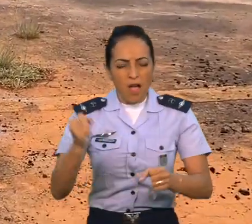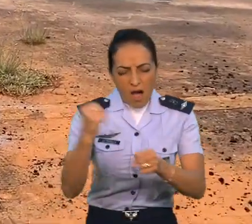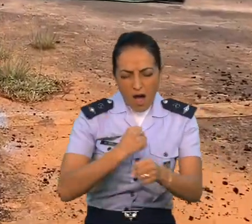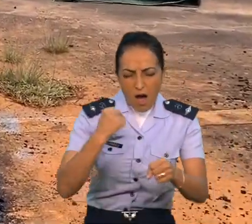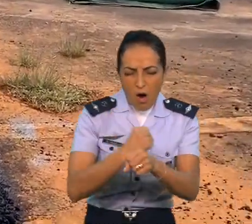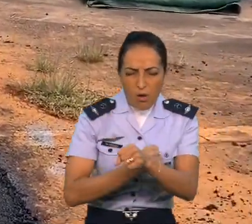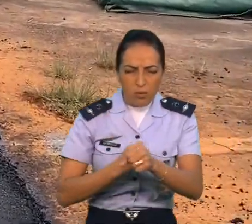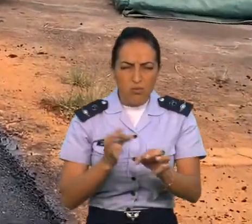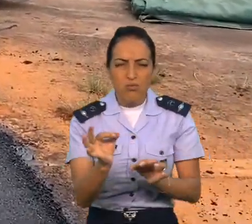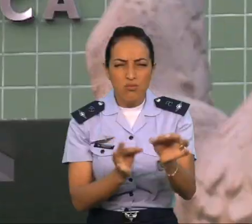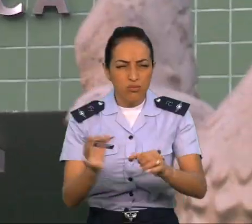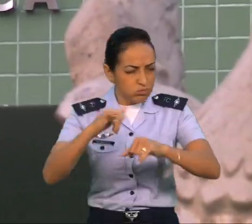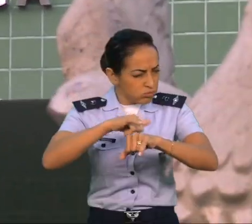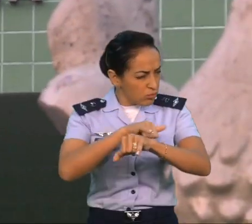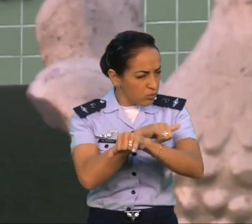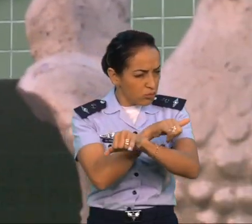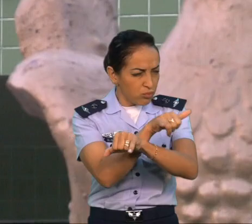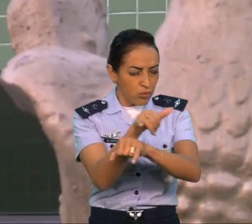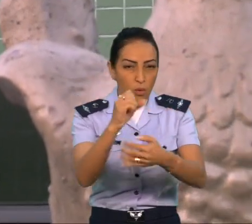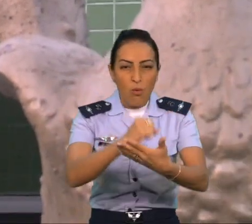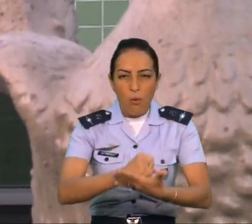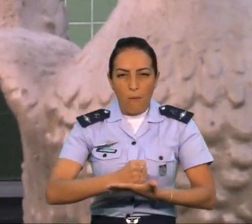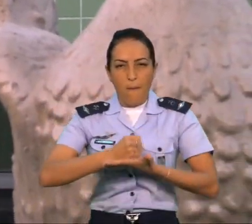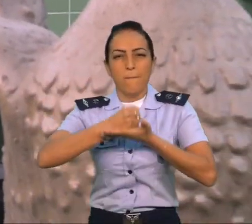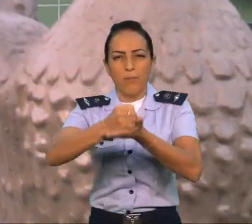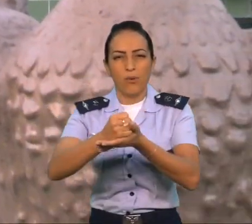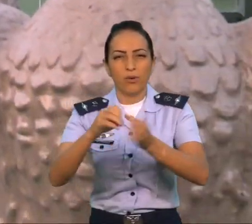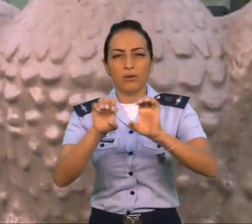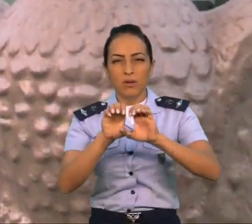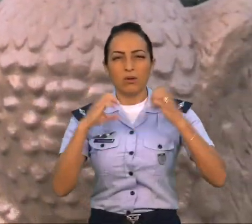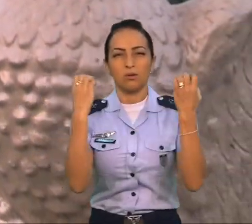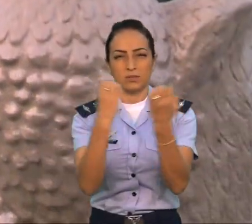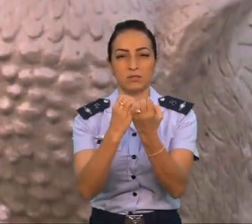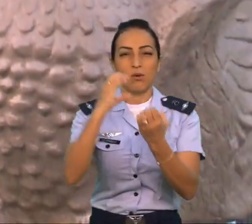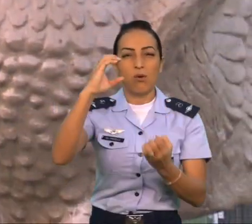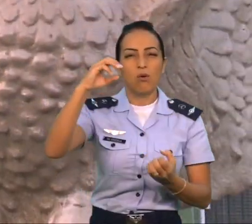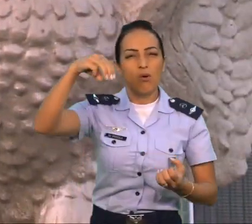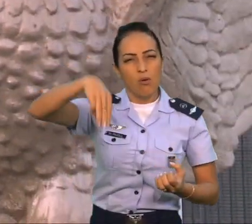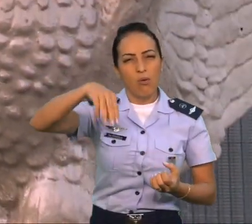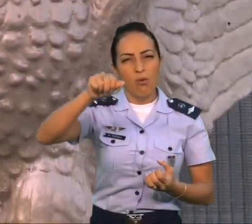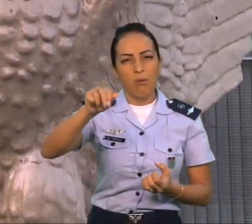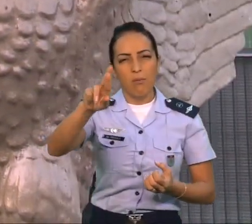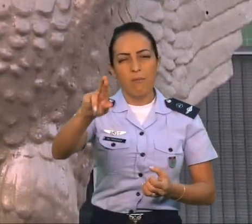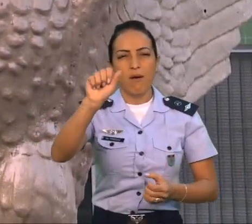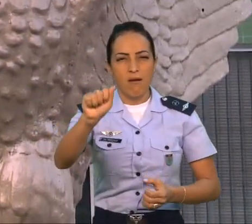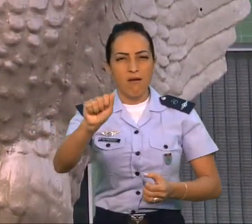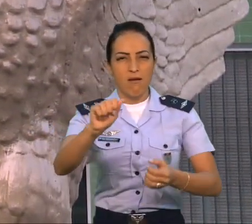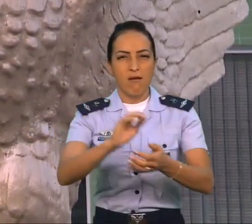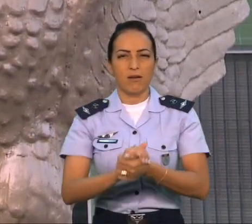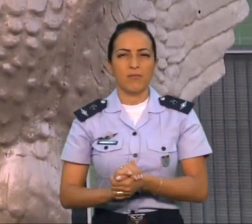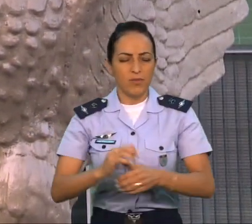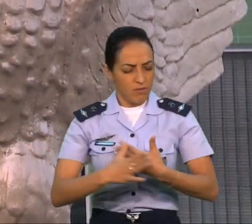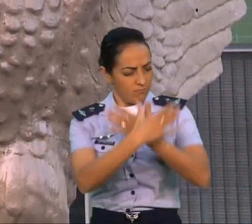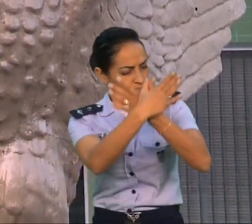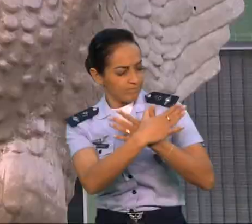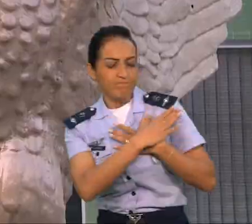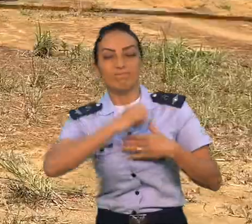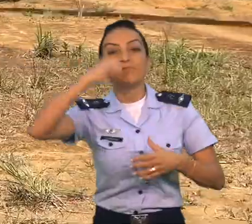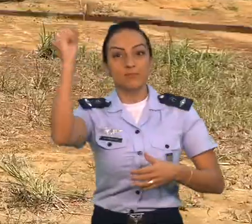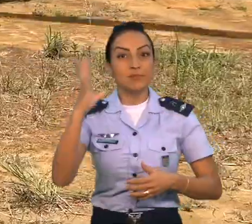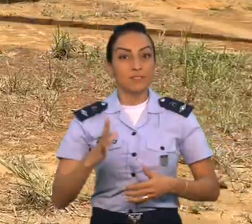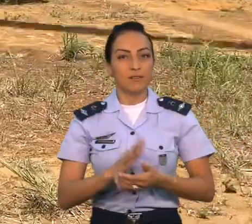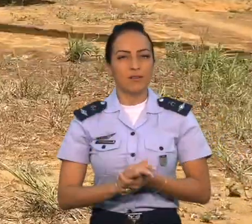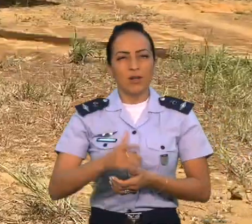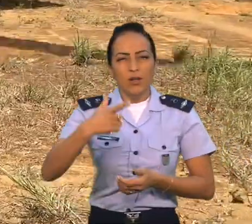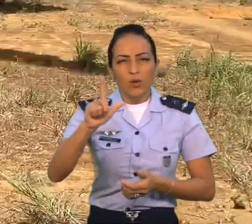de recuperação da pista conta com o apoio da Comissão de Aeroportos da Região Amazônica, Comara, da Força Aérea Brasileira